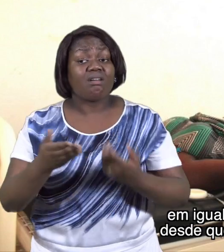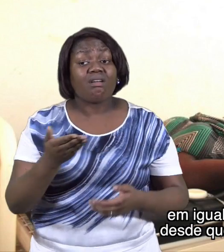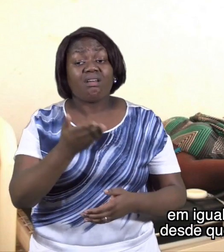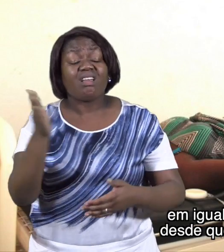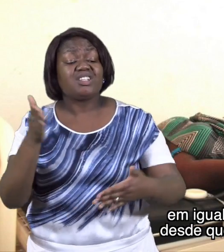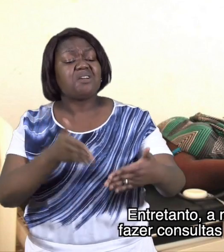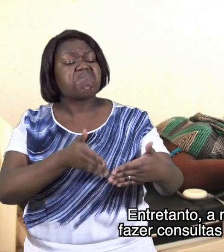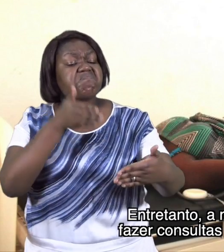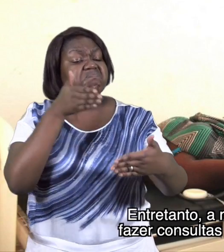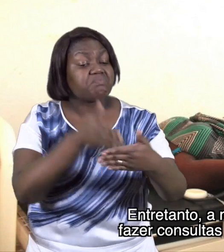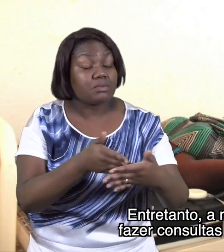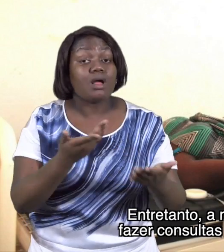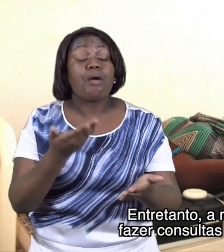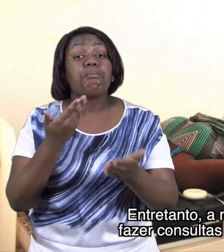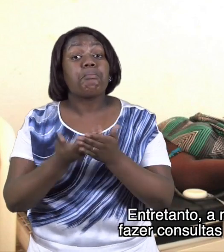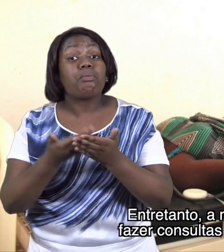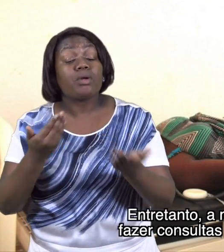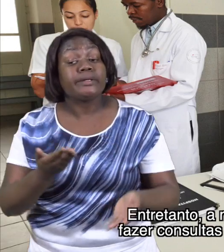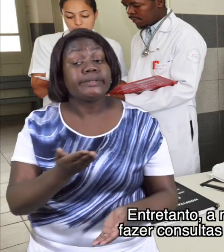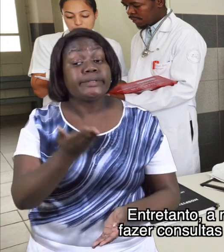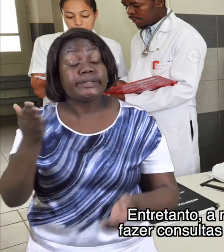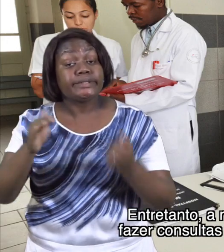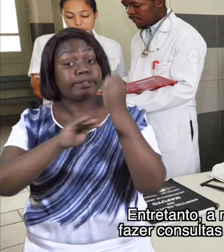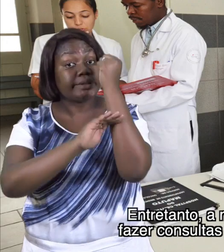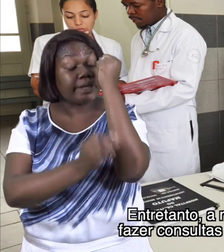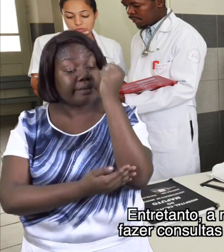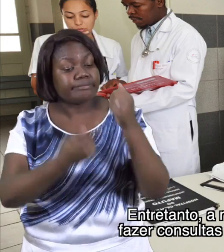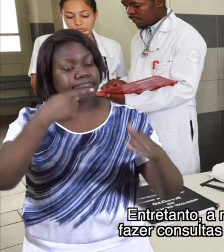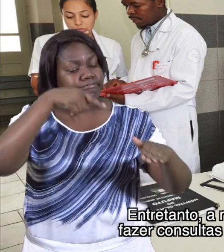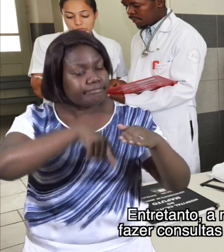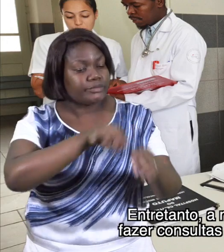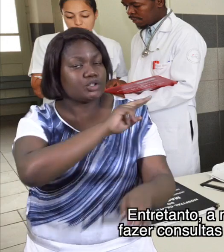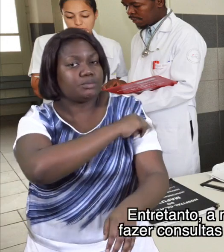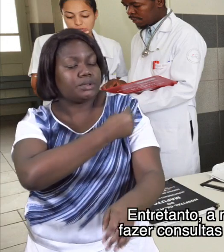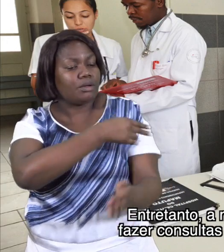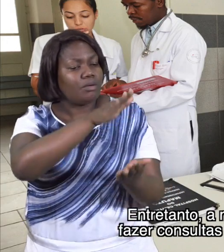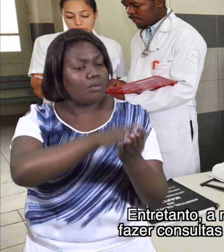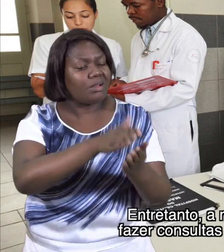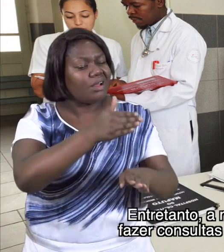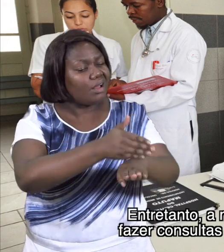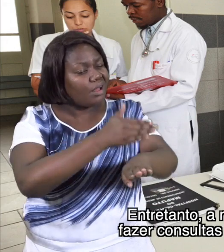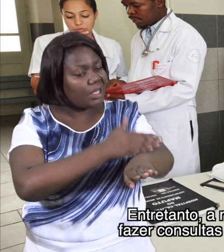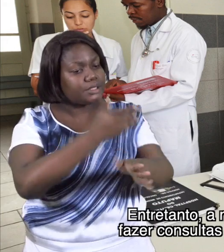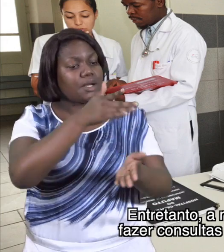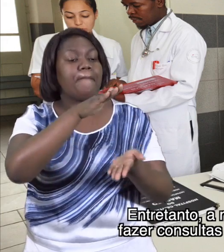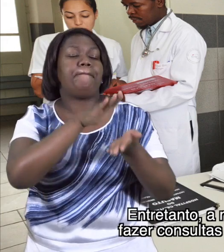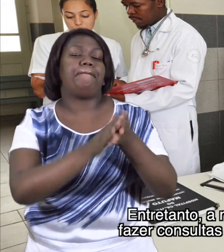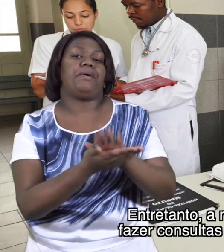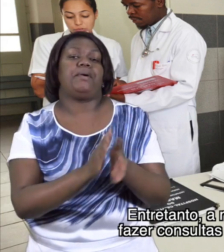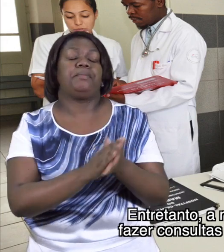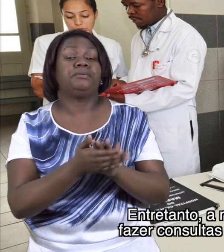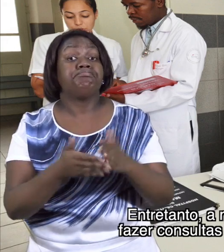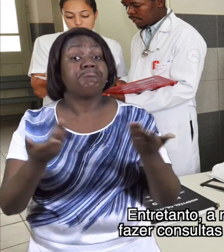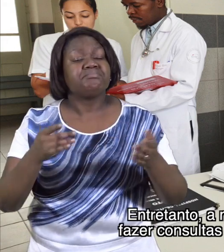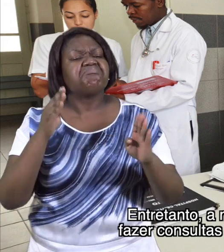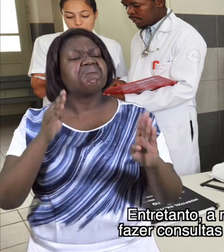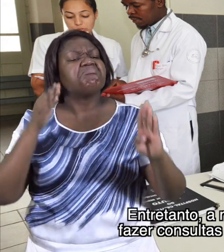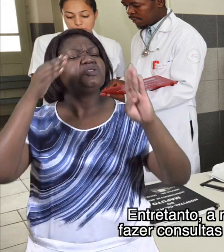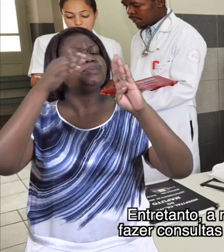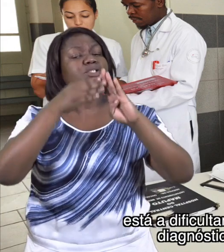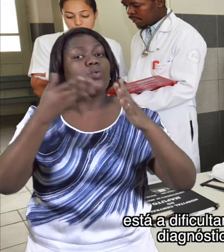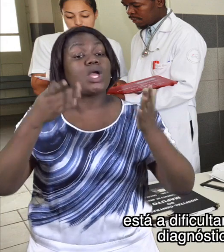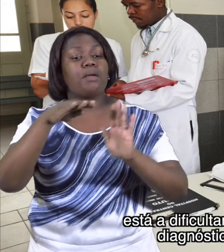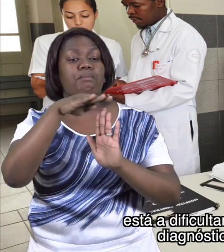2018. Entretanto, a ministra frisou que a falta de hábito de fazer consultas pré-natais nas famílias